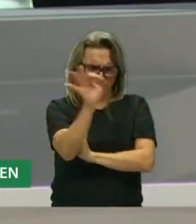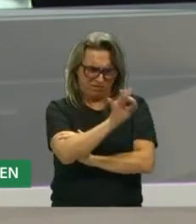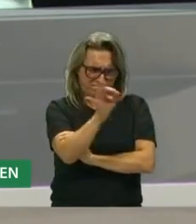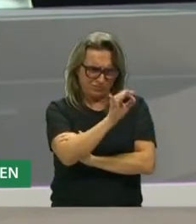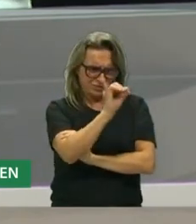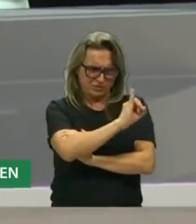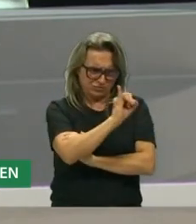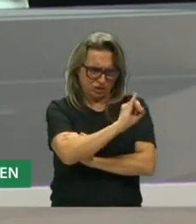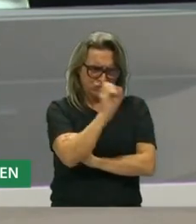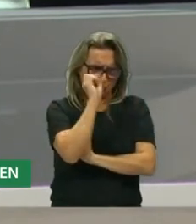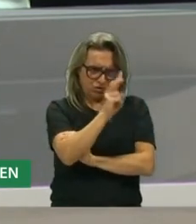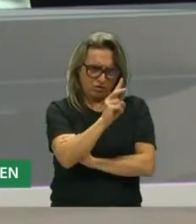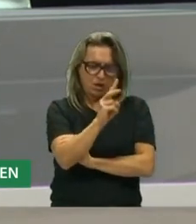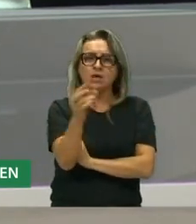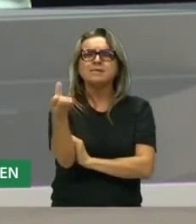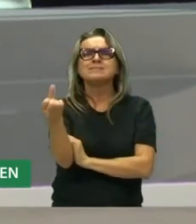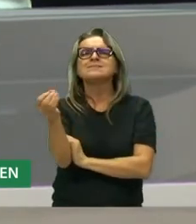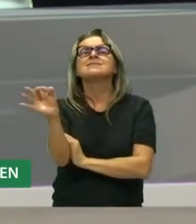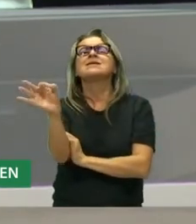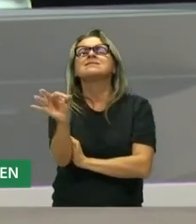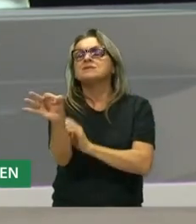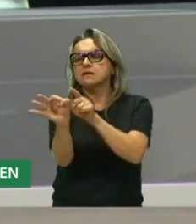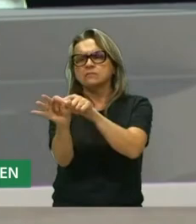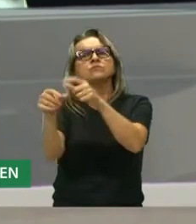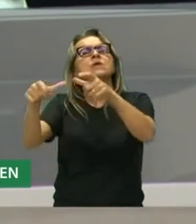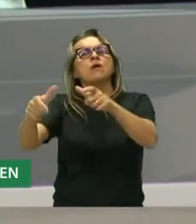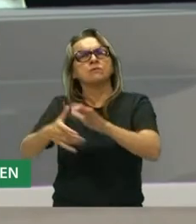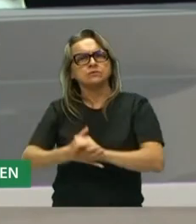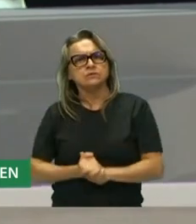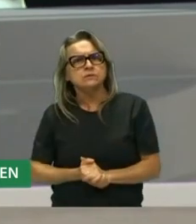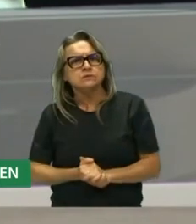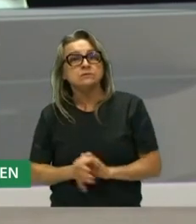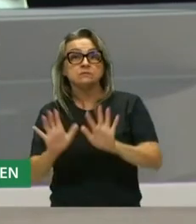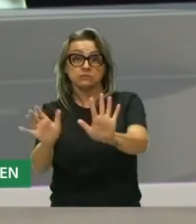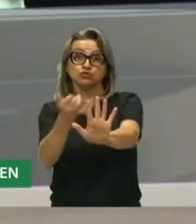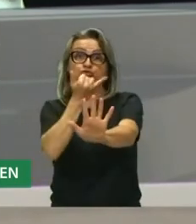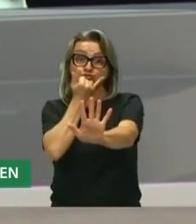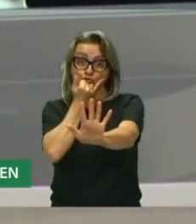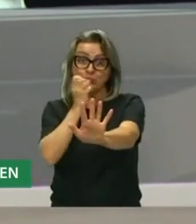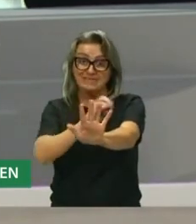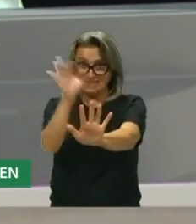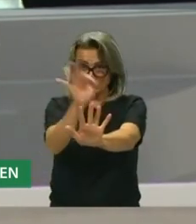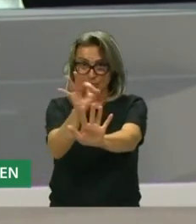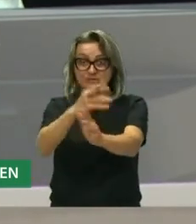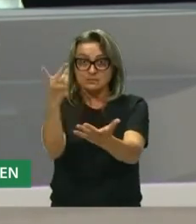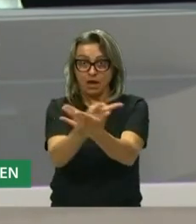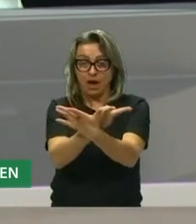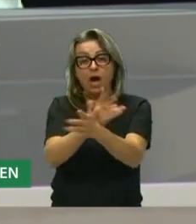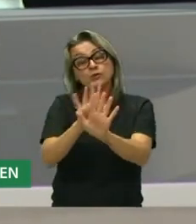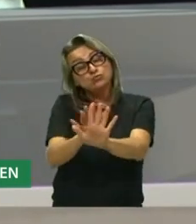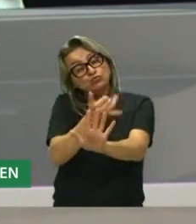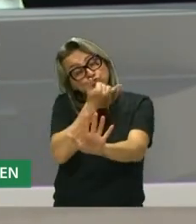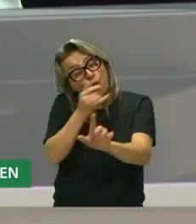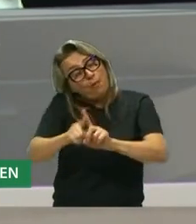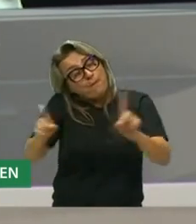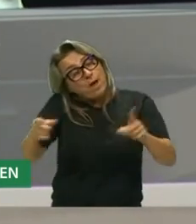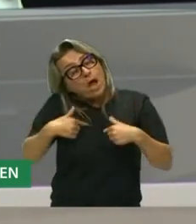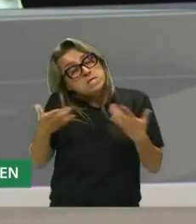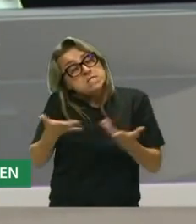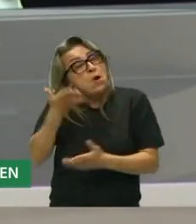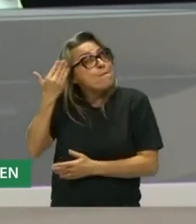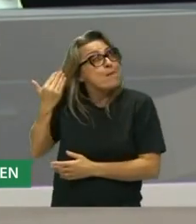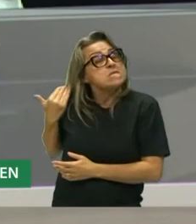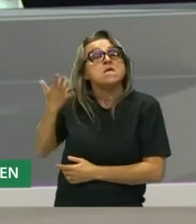utilizam o Marieta? Me perdoem se o percentual não é esse, mas esse percentual é de algum tempo. Pode ser que hoje a história